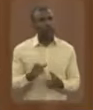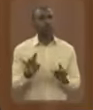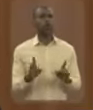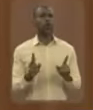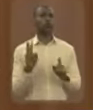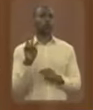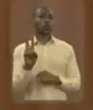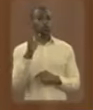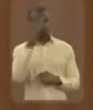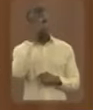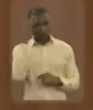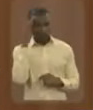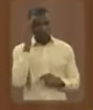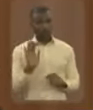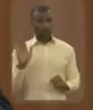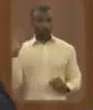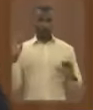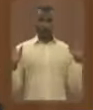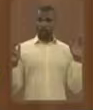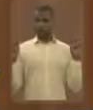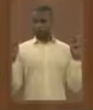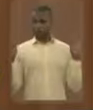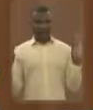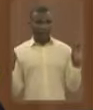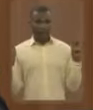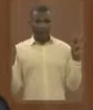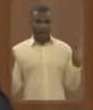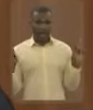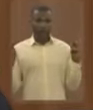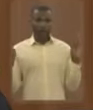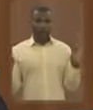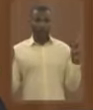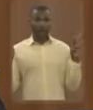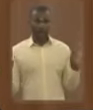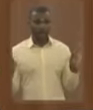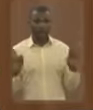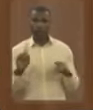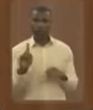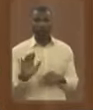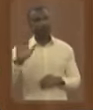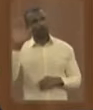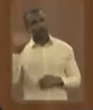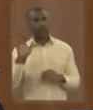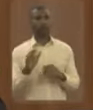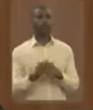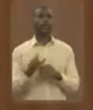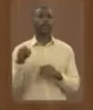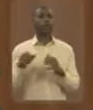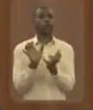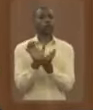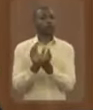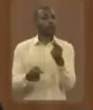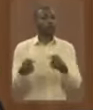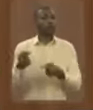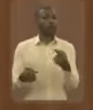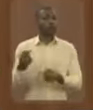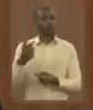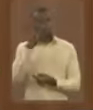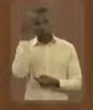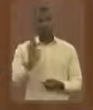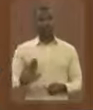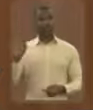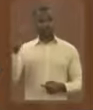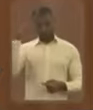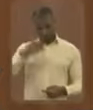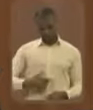tem dois candidato do PT aqui porque você só fala no PT no PT não é candidato Santo André o PT é um partido quem é candidato